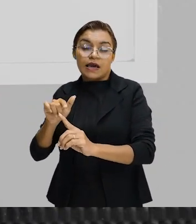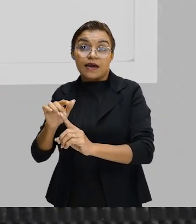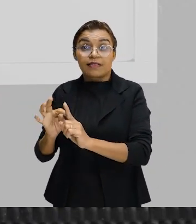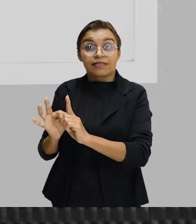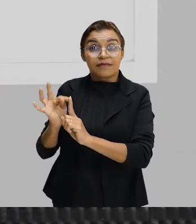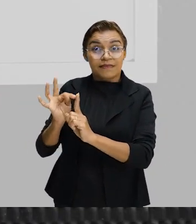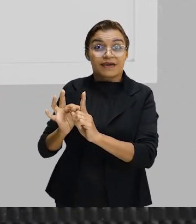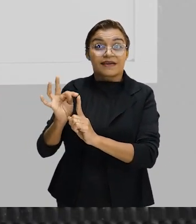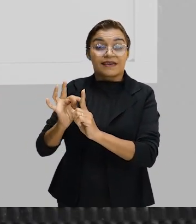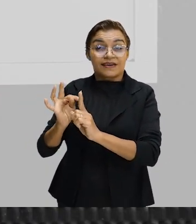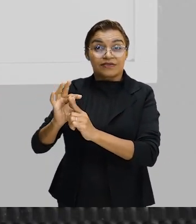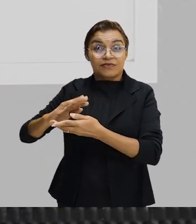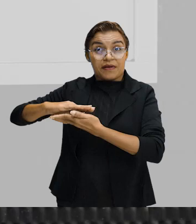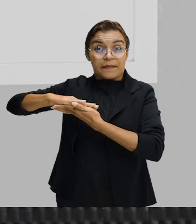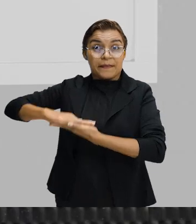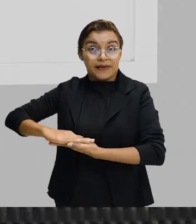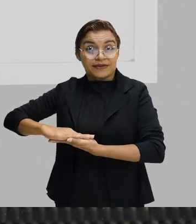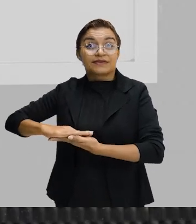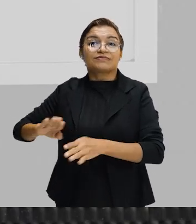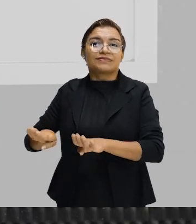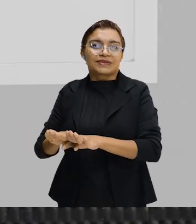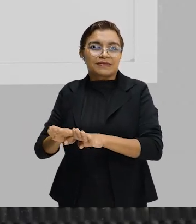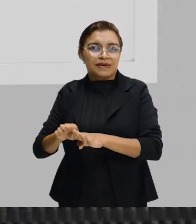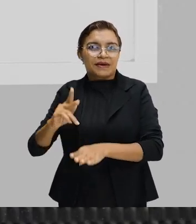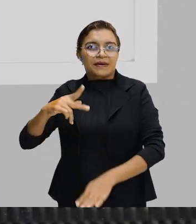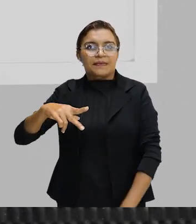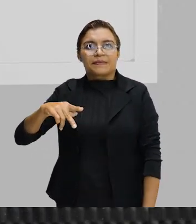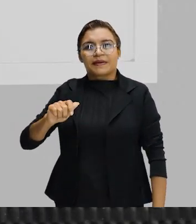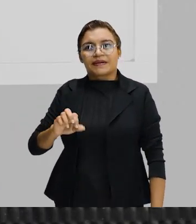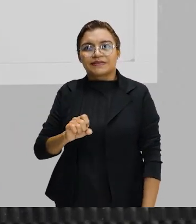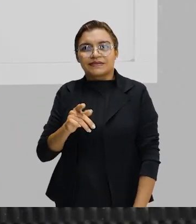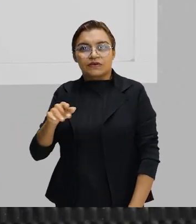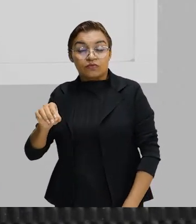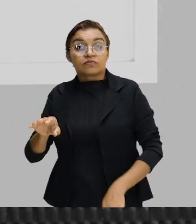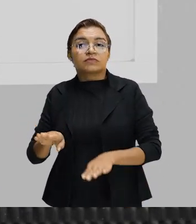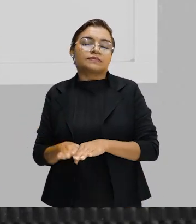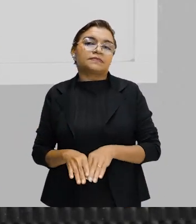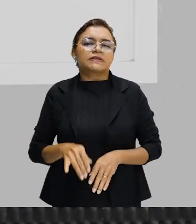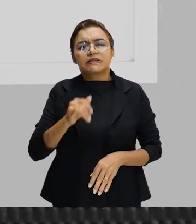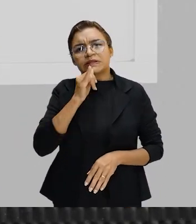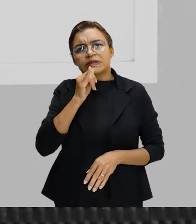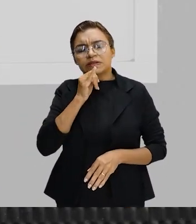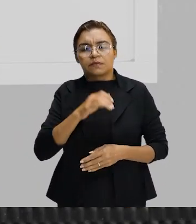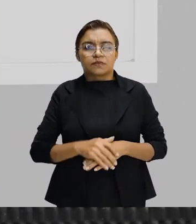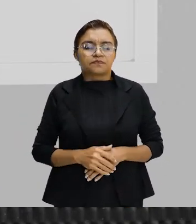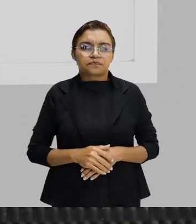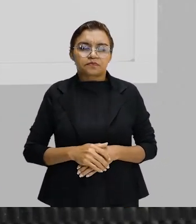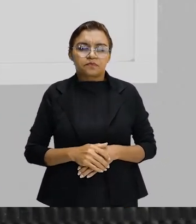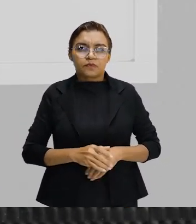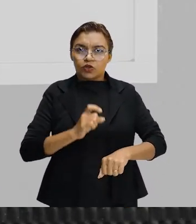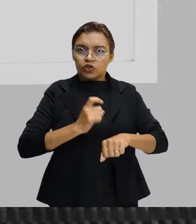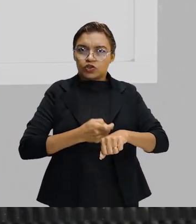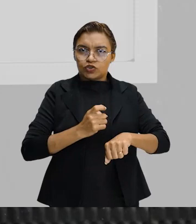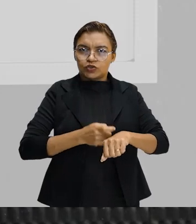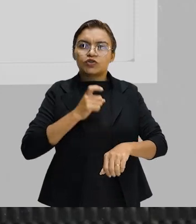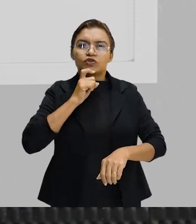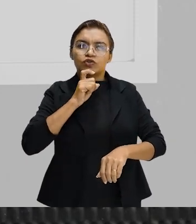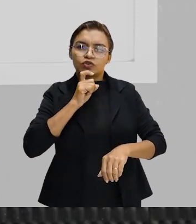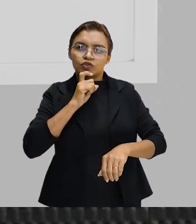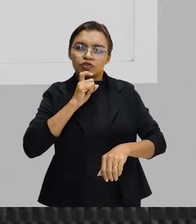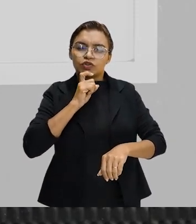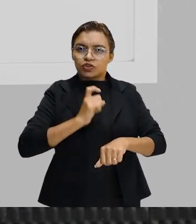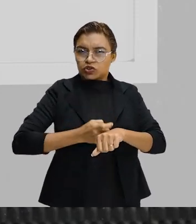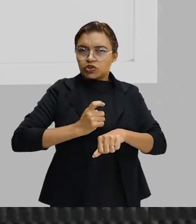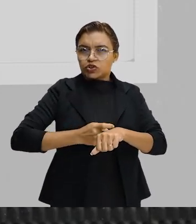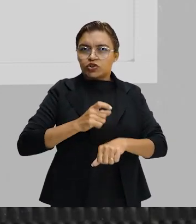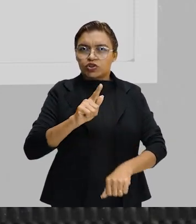temperatura, por exemplo, a pressão, ela pode mexer nisso, tá ok? Então, se você pegar, por exemplo, um cubo de gelo, que é a água, né? Um cubo de